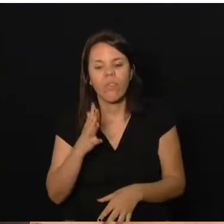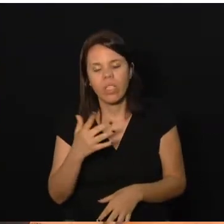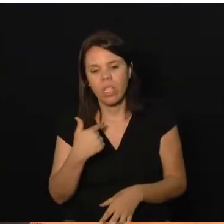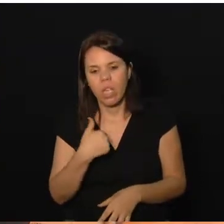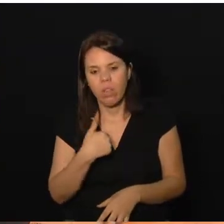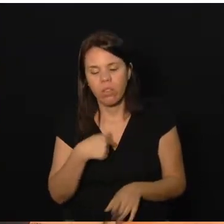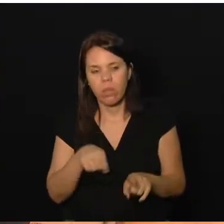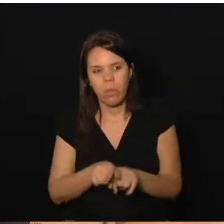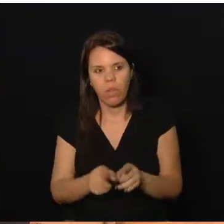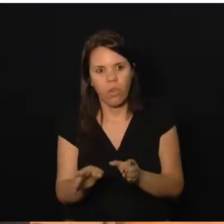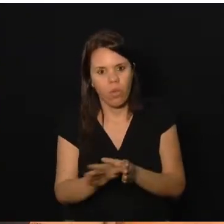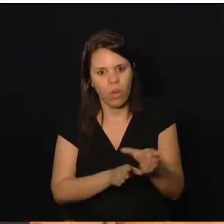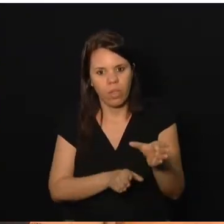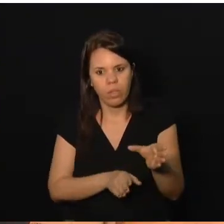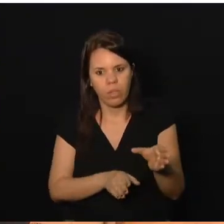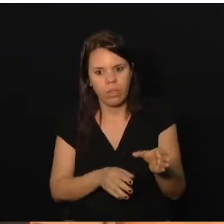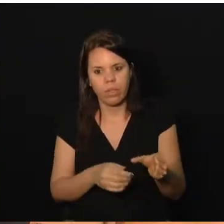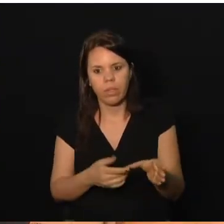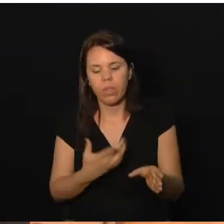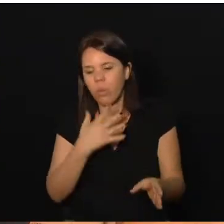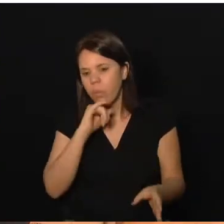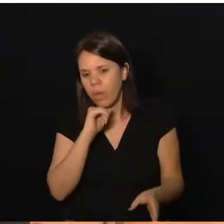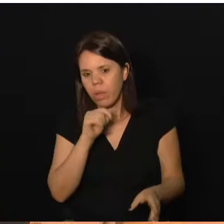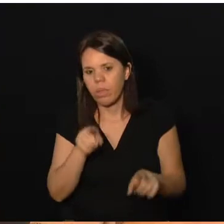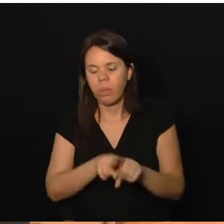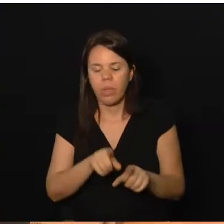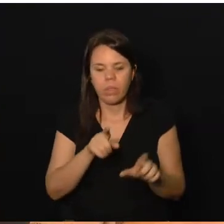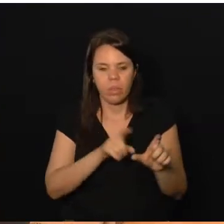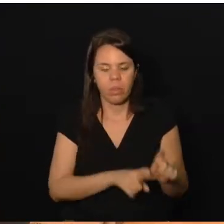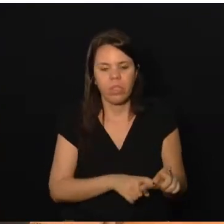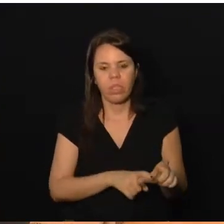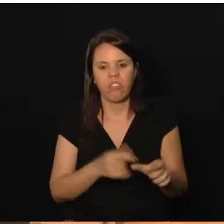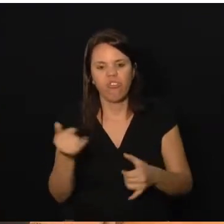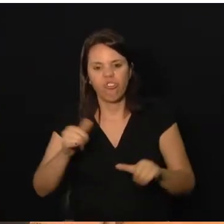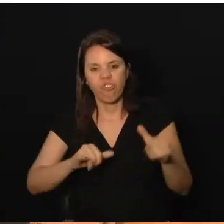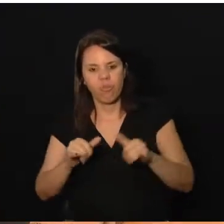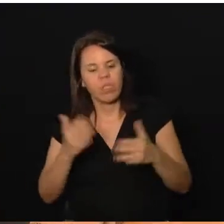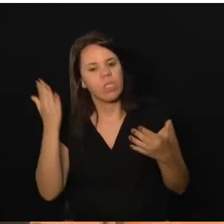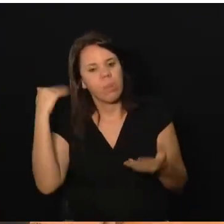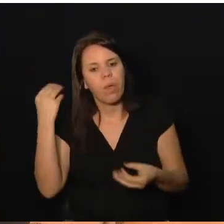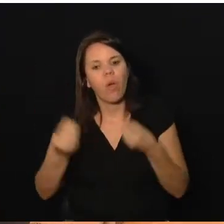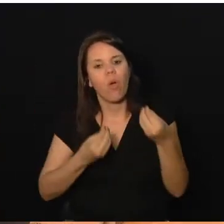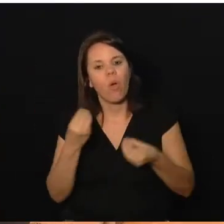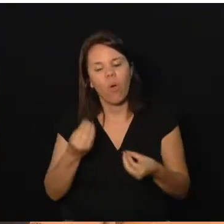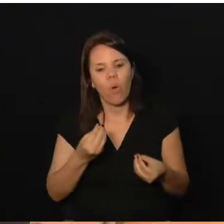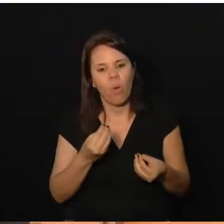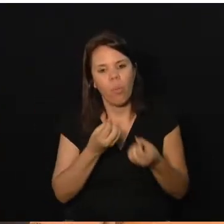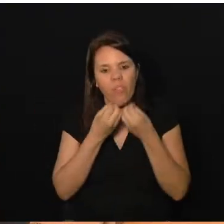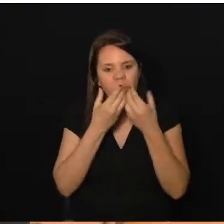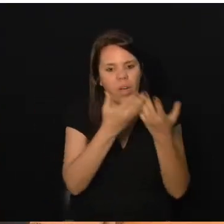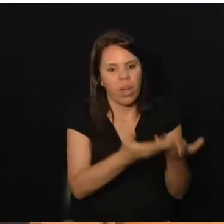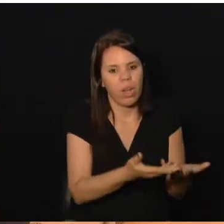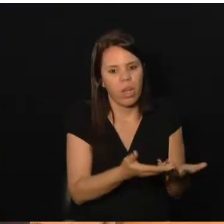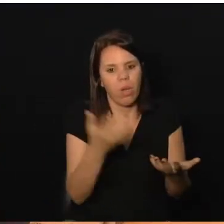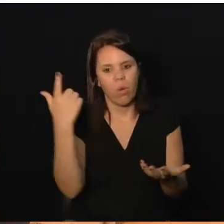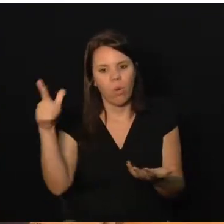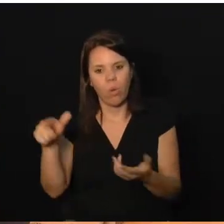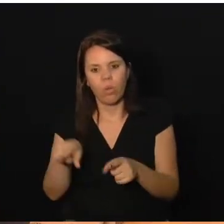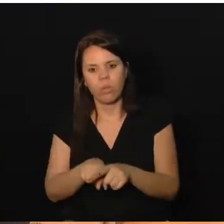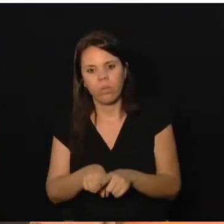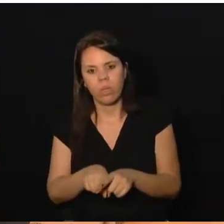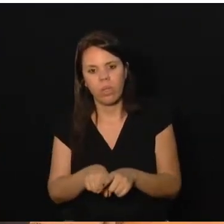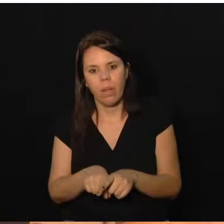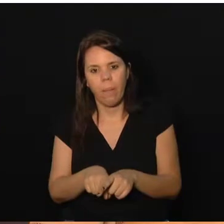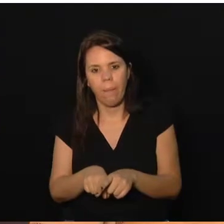vamos orientar um pai, ou até mesmo um dependente químico, ele vai saber como falar. Outra forma é também